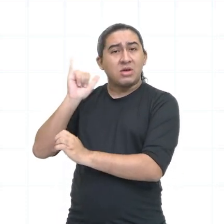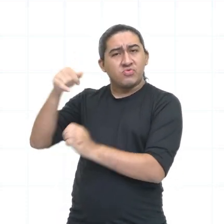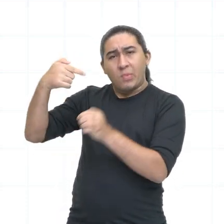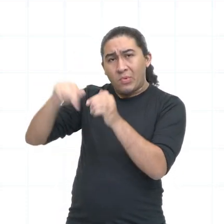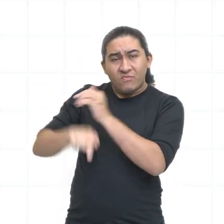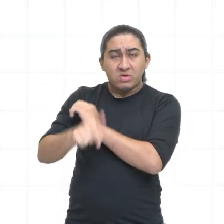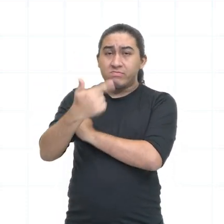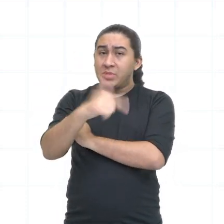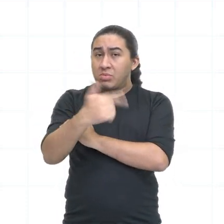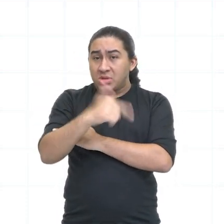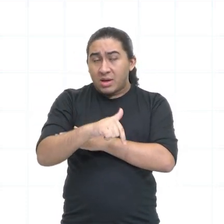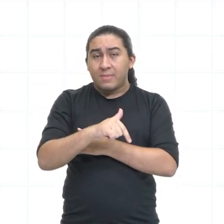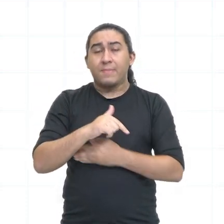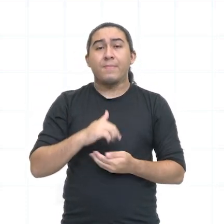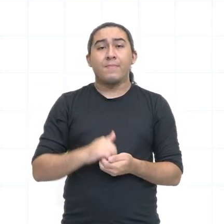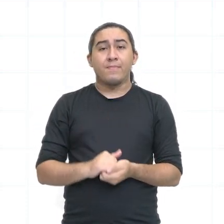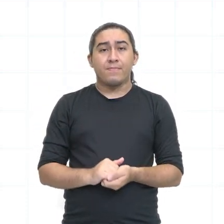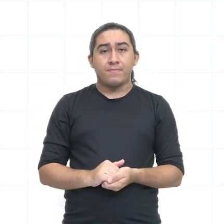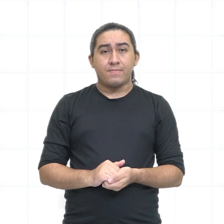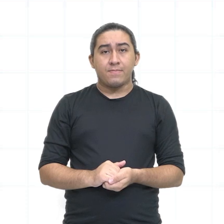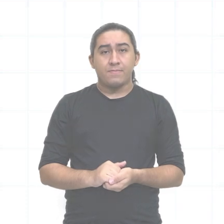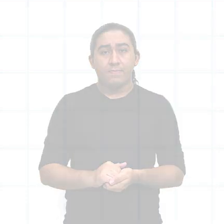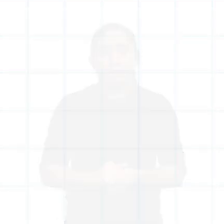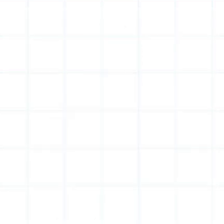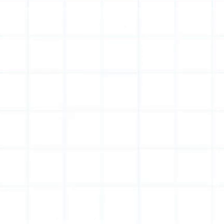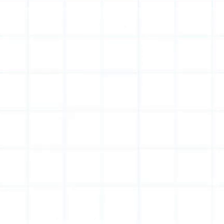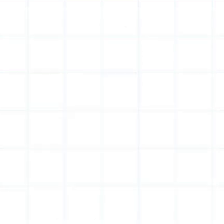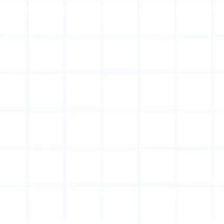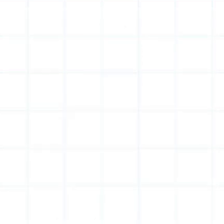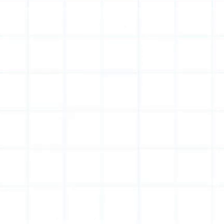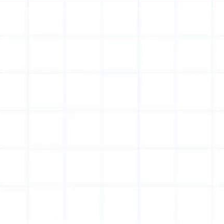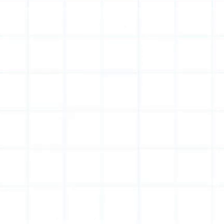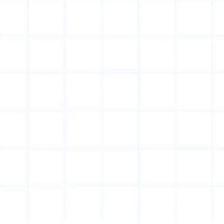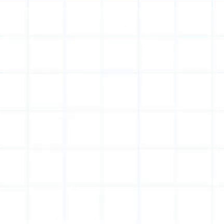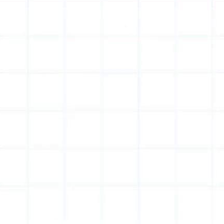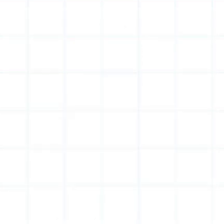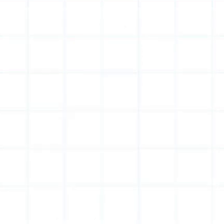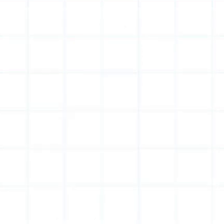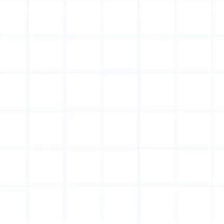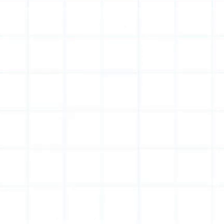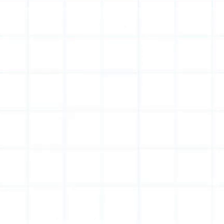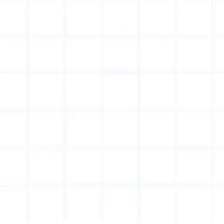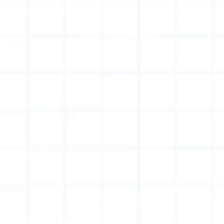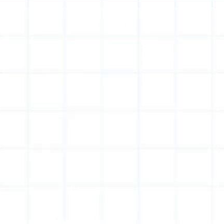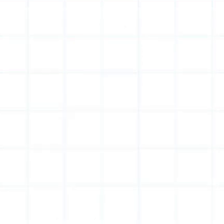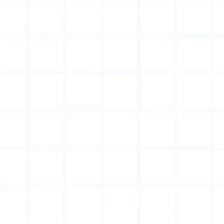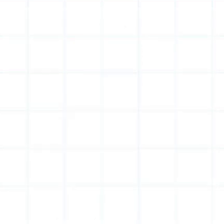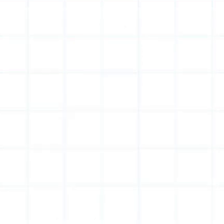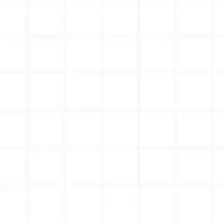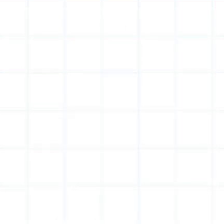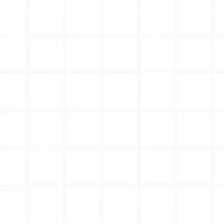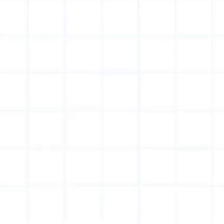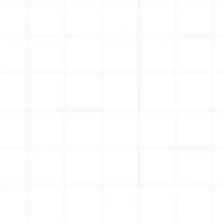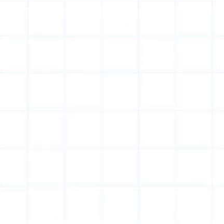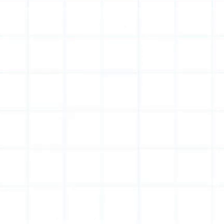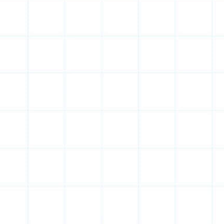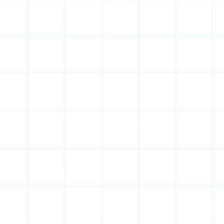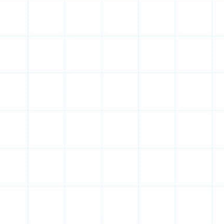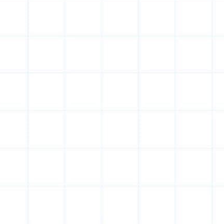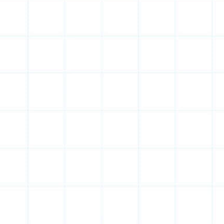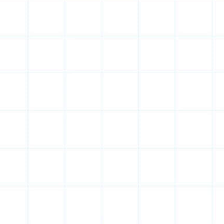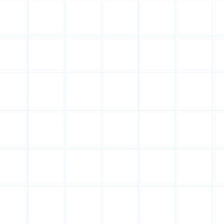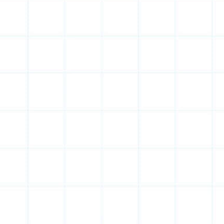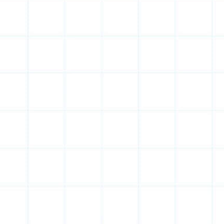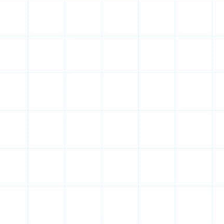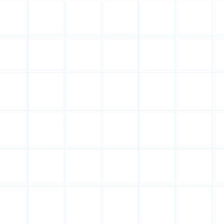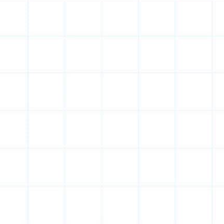o que é isso? O que é ausência de narrativa? Como você aprecia um quadro, você vai verificar ali, por exemplo,